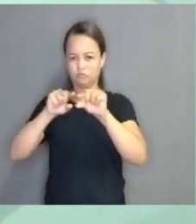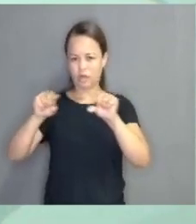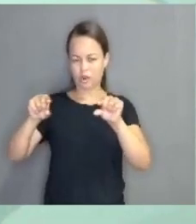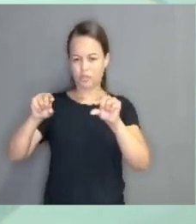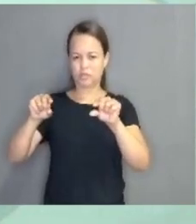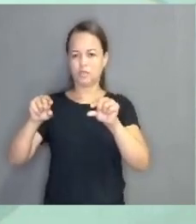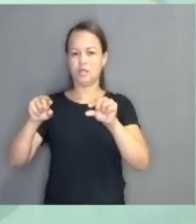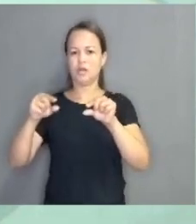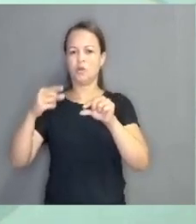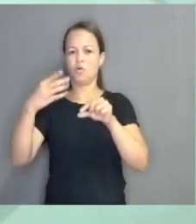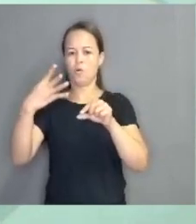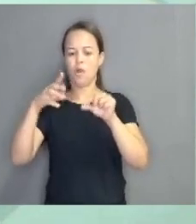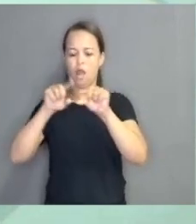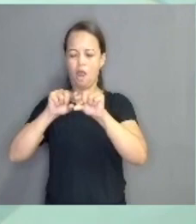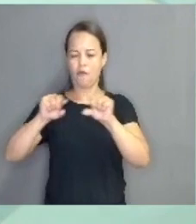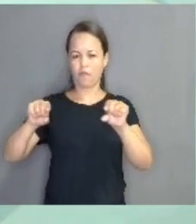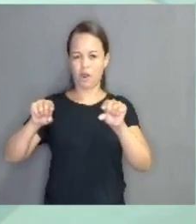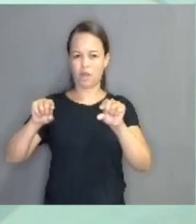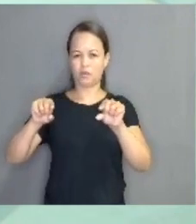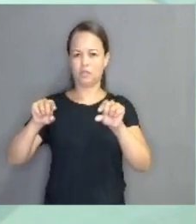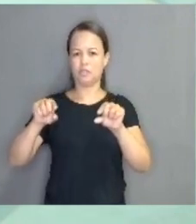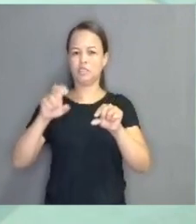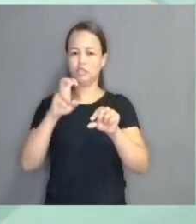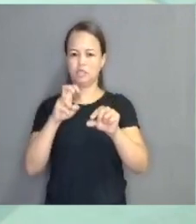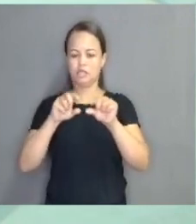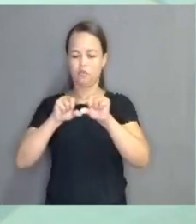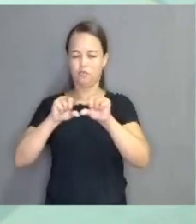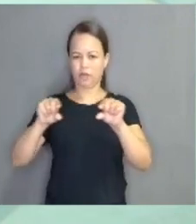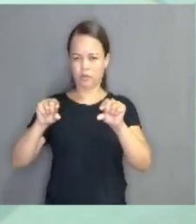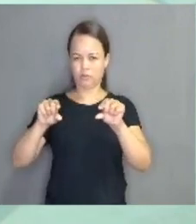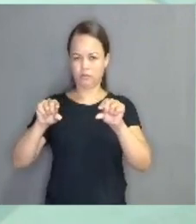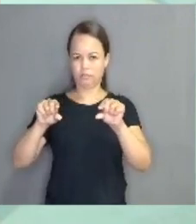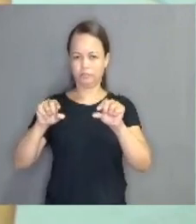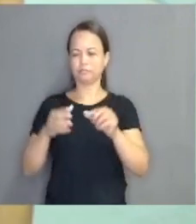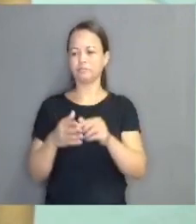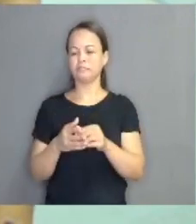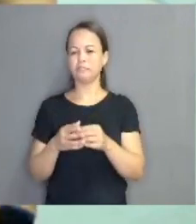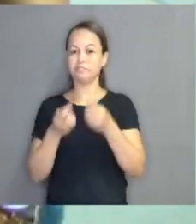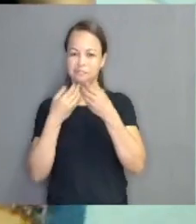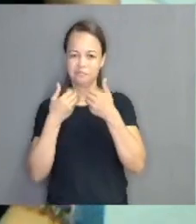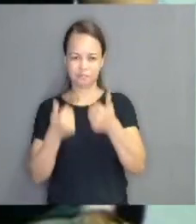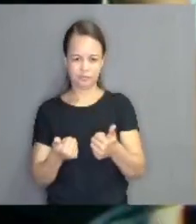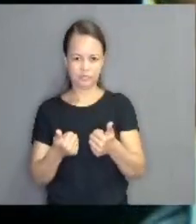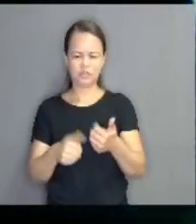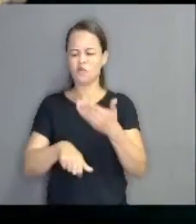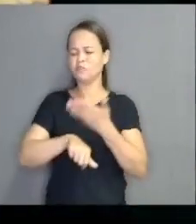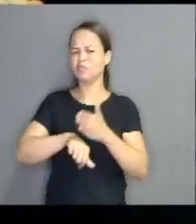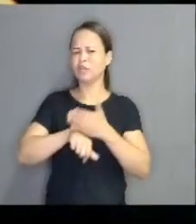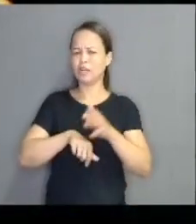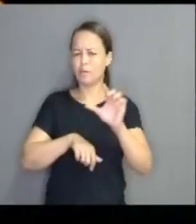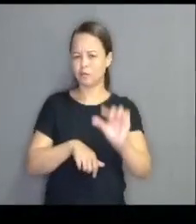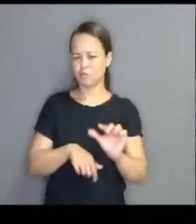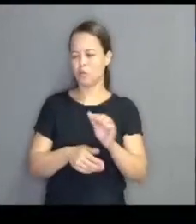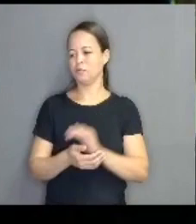3 frases, 4 frases, 5 frases. Muito bem. Vamos treinar mais um pouco?